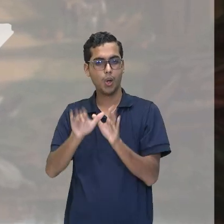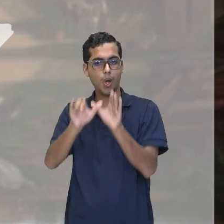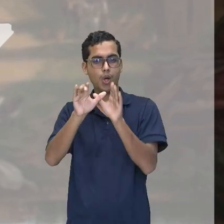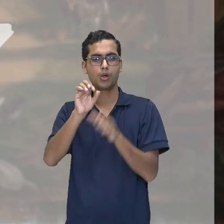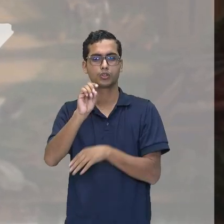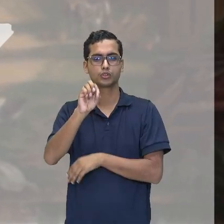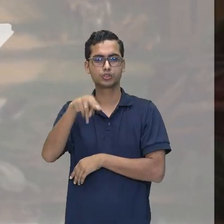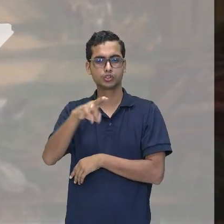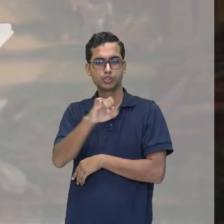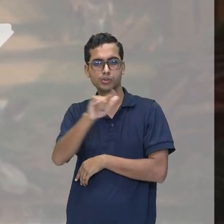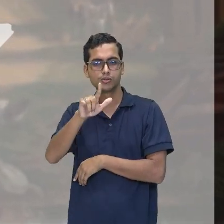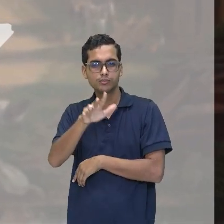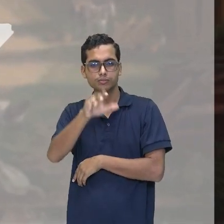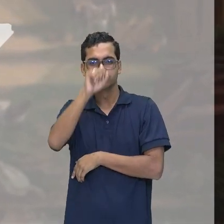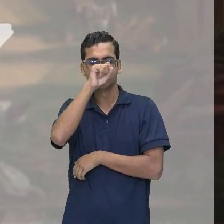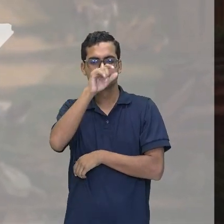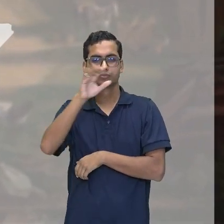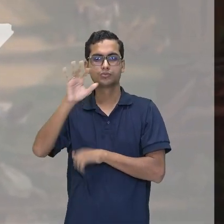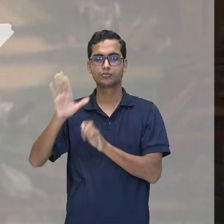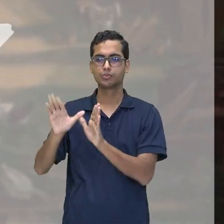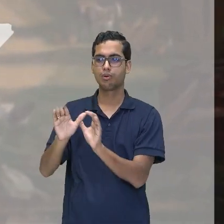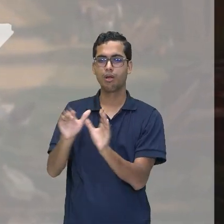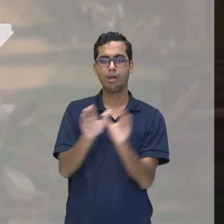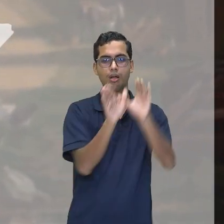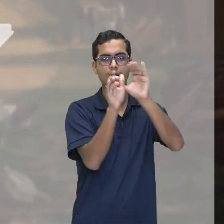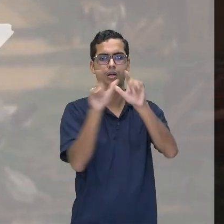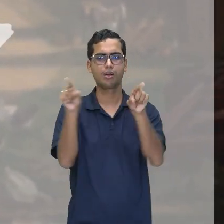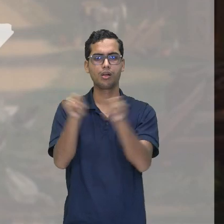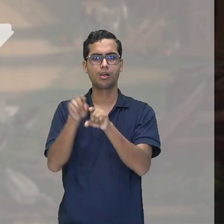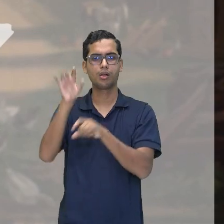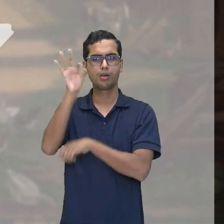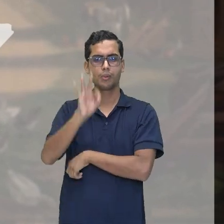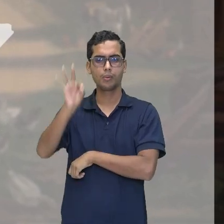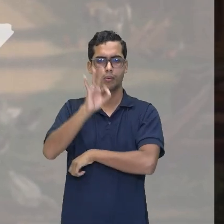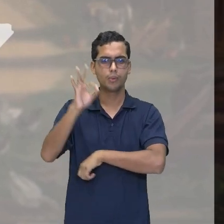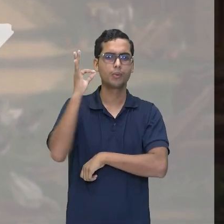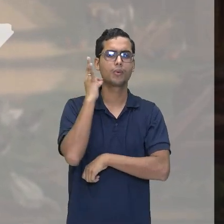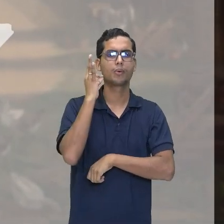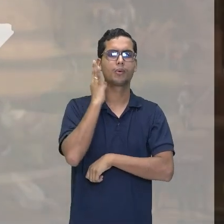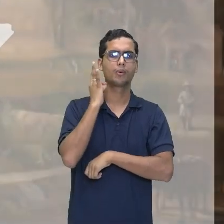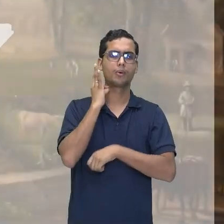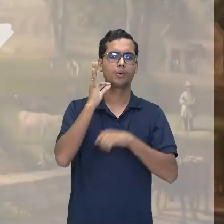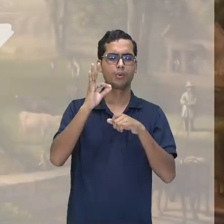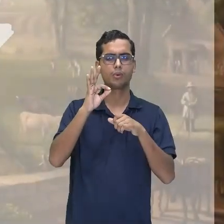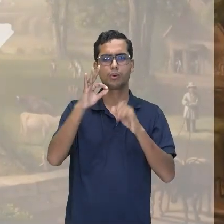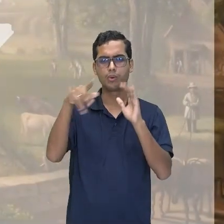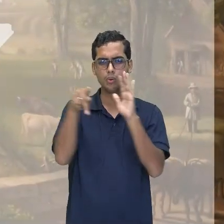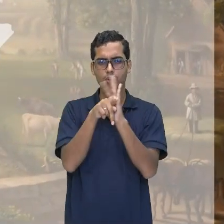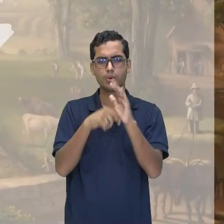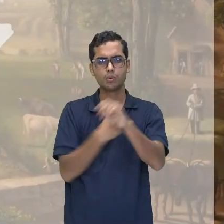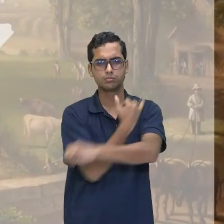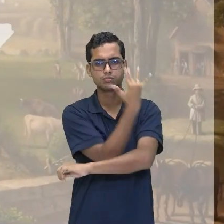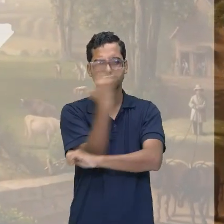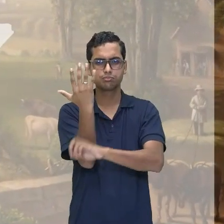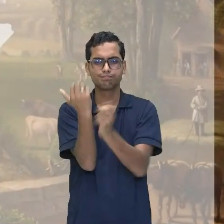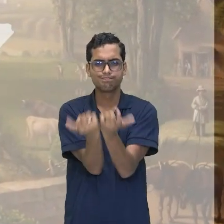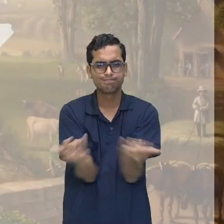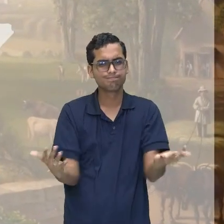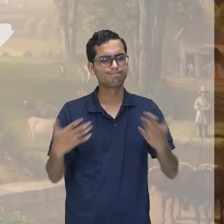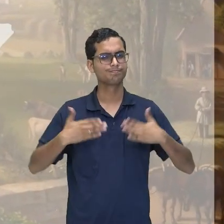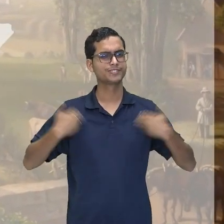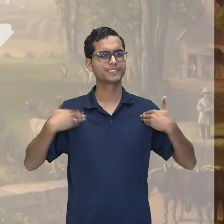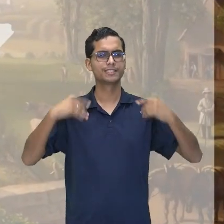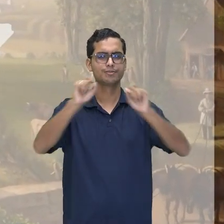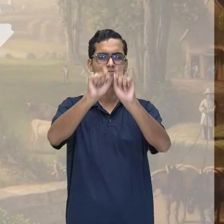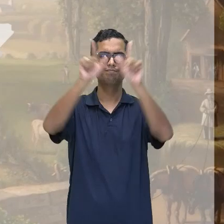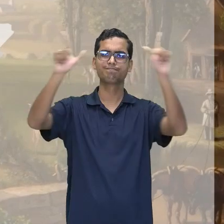folhas a abelhinha para, ora nos ares sussurrando gira. Que alegre campo, que manhã tão